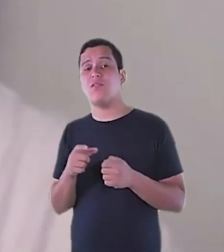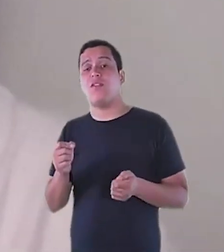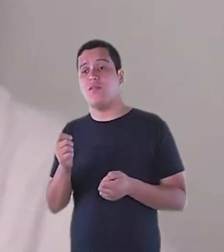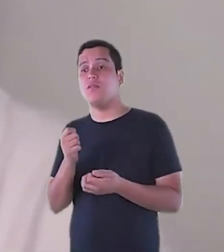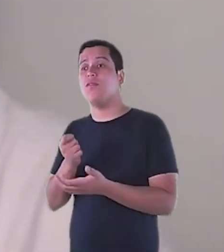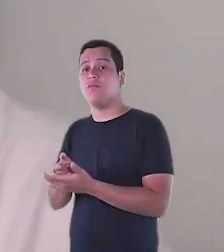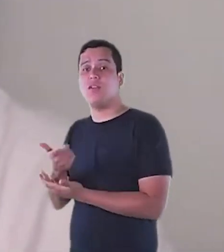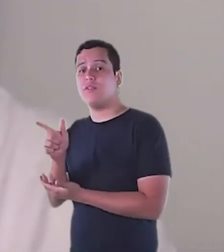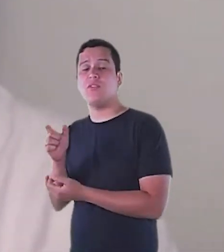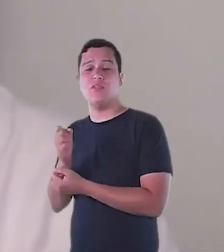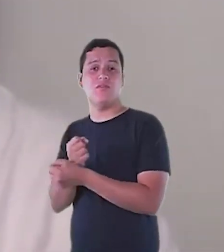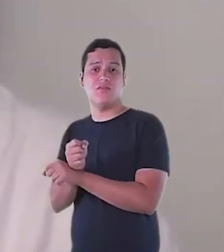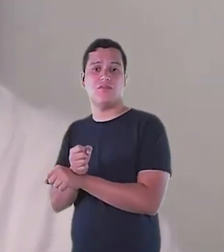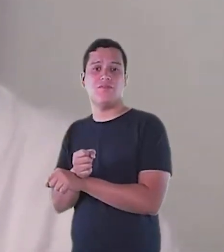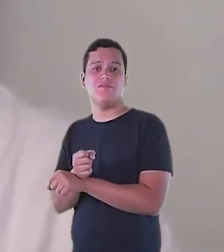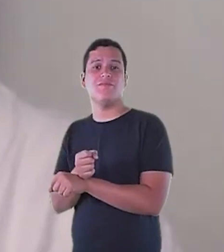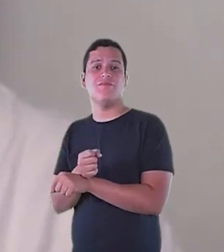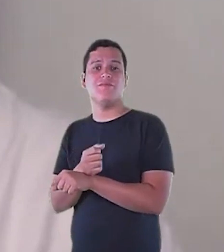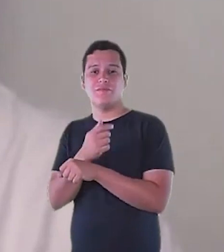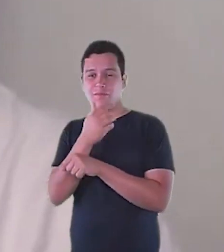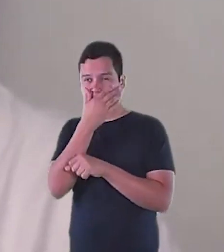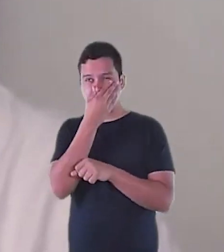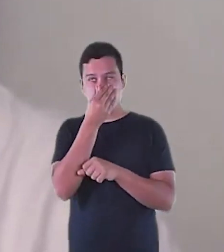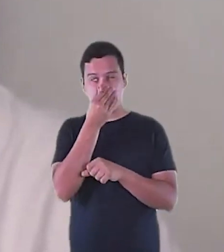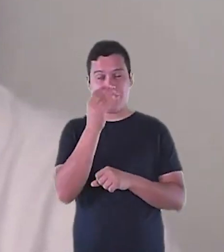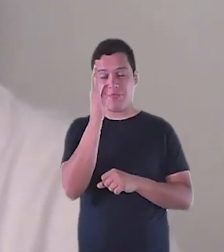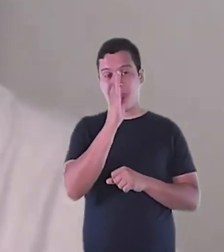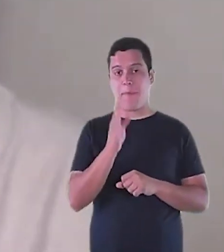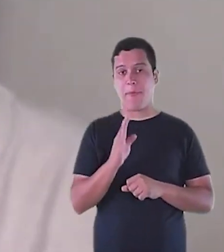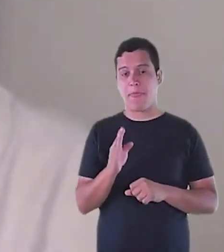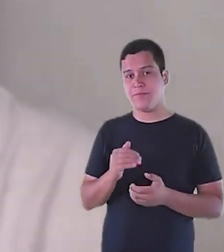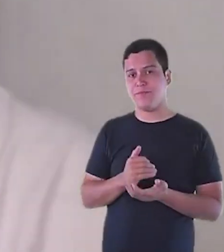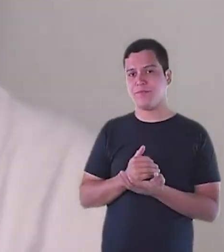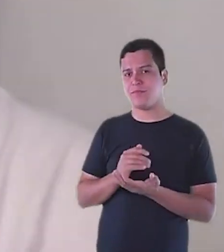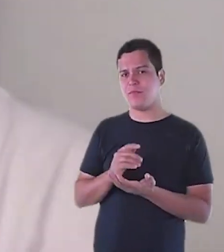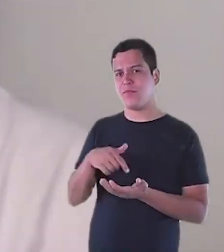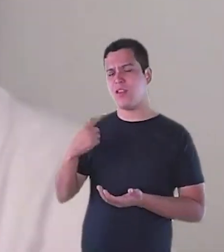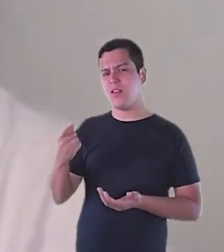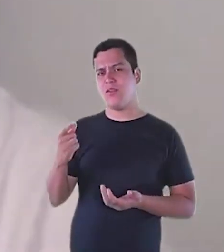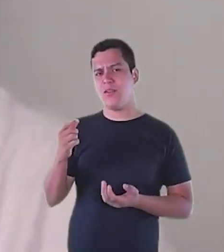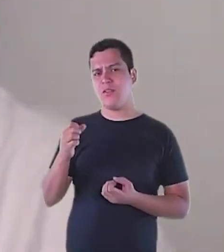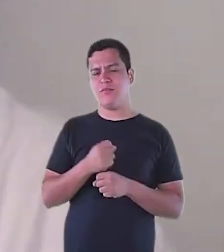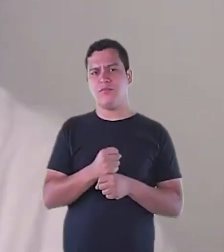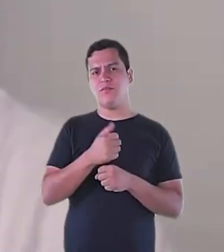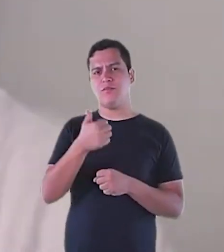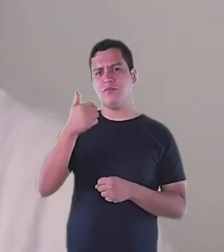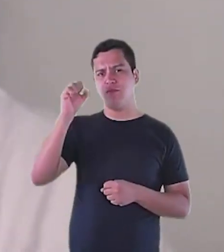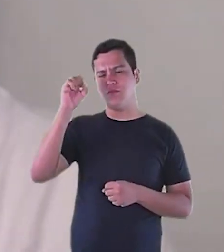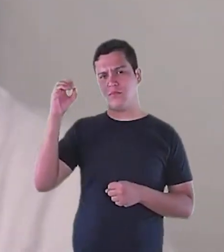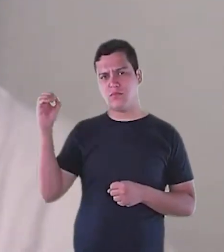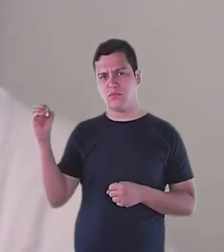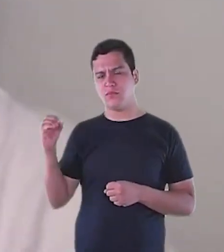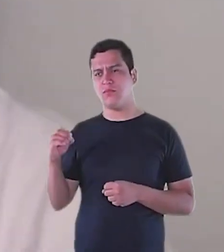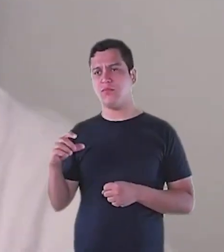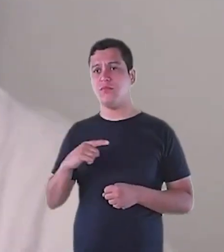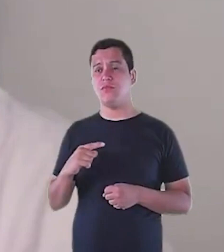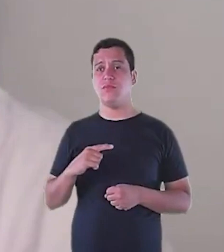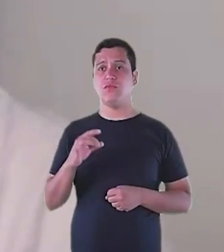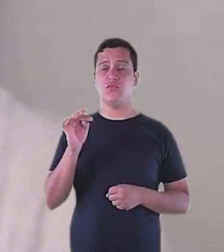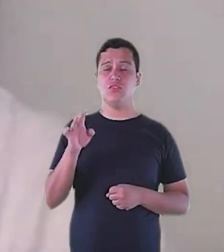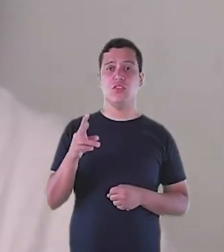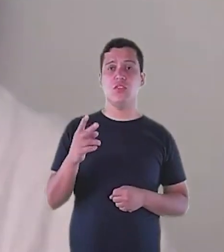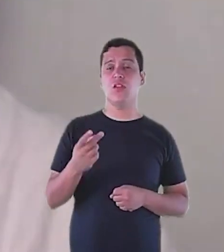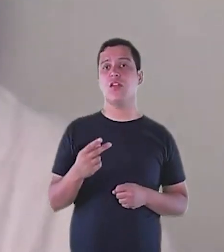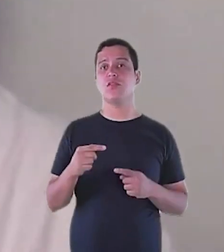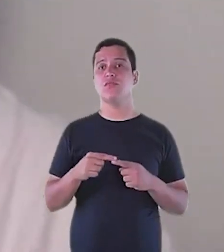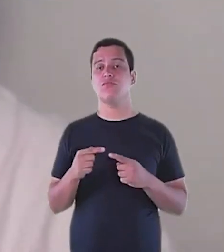do século XIX, só existiam dois grandes elementos, né, de fortuna, de riqueza e de status